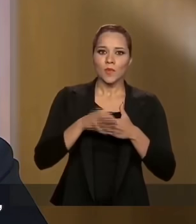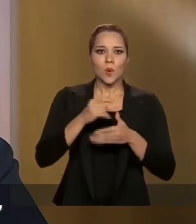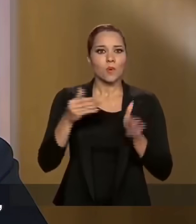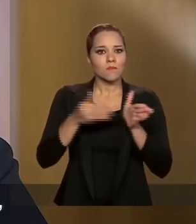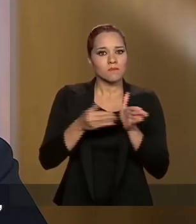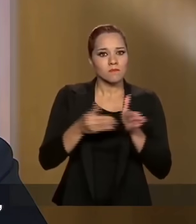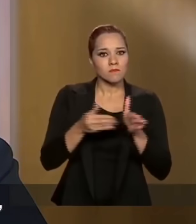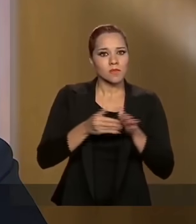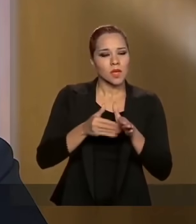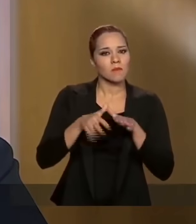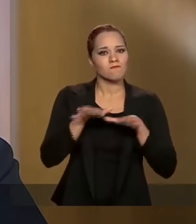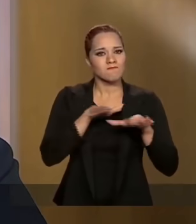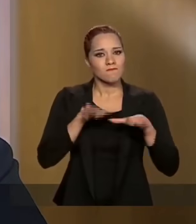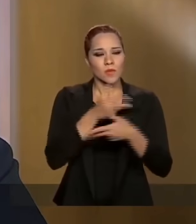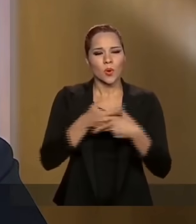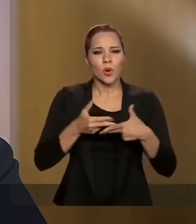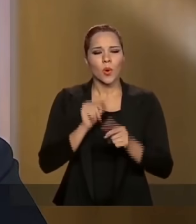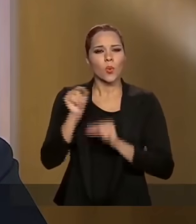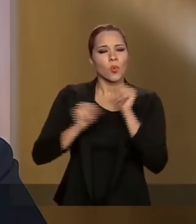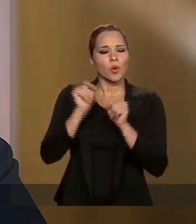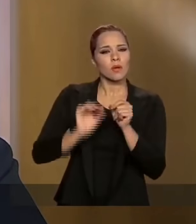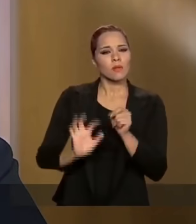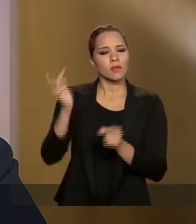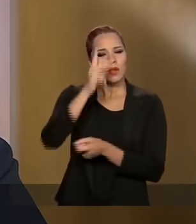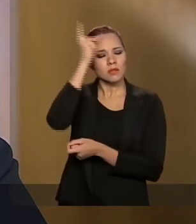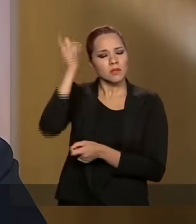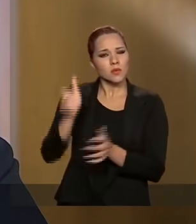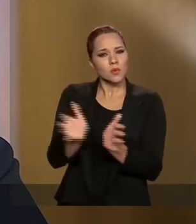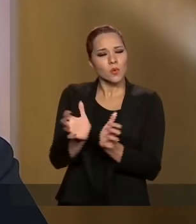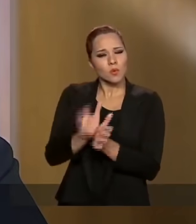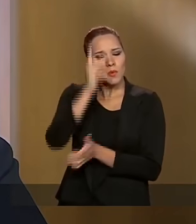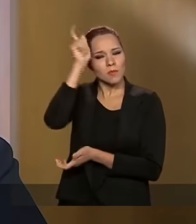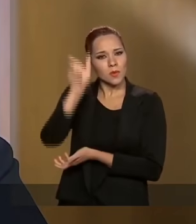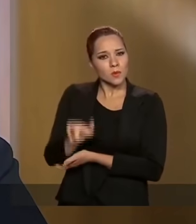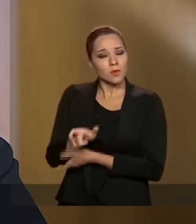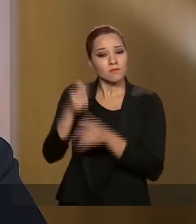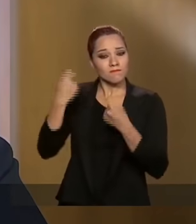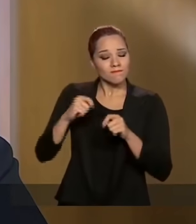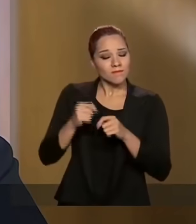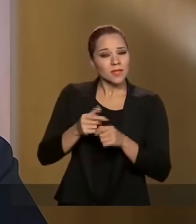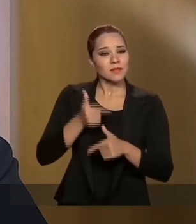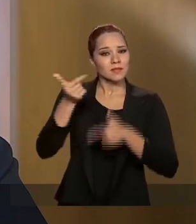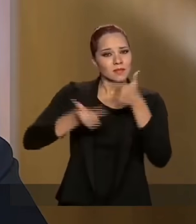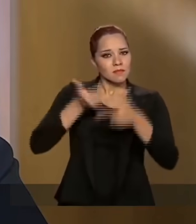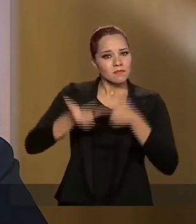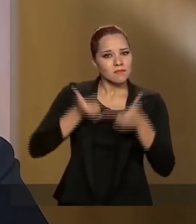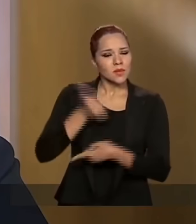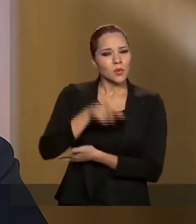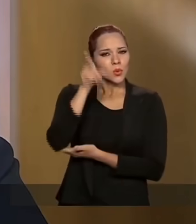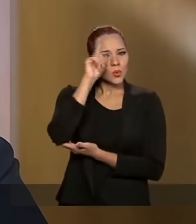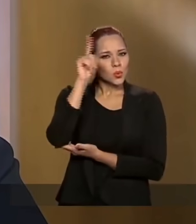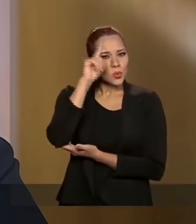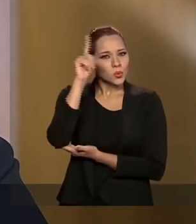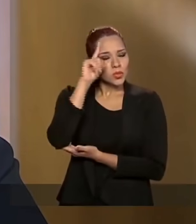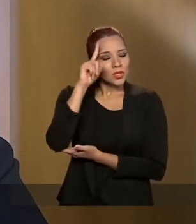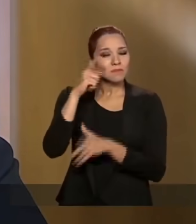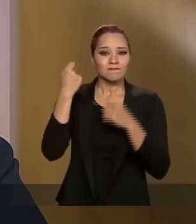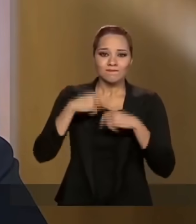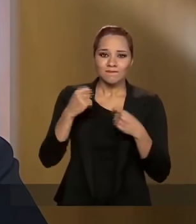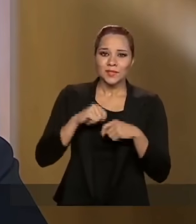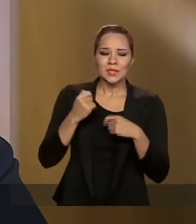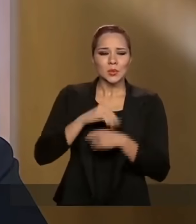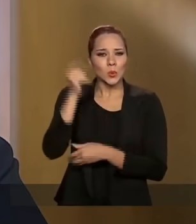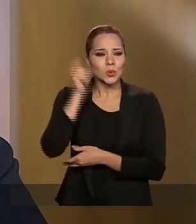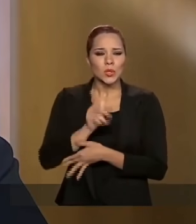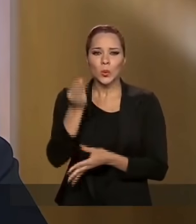limitarmos movimentações o que acontecerá com essas pessoas que tem que trabalhar todos os dias e que tem ganhar